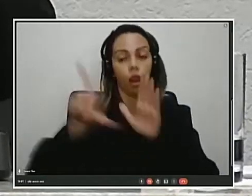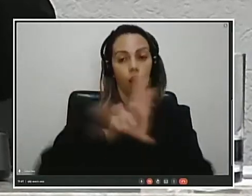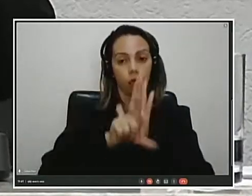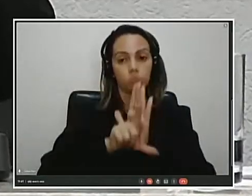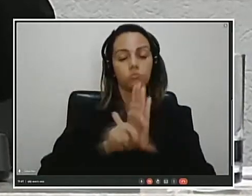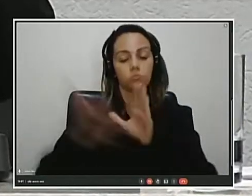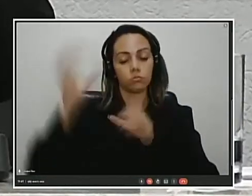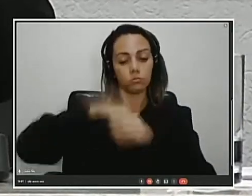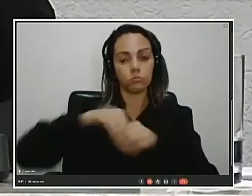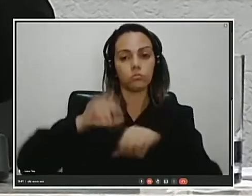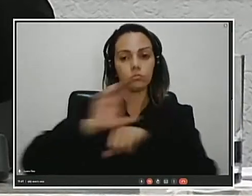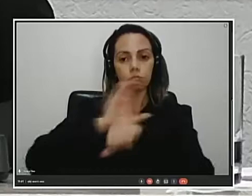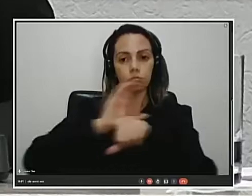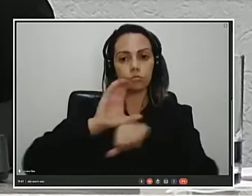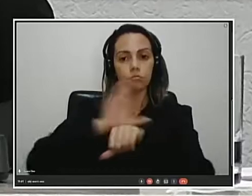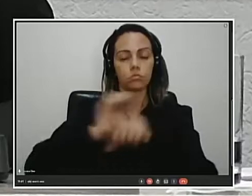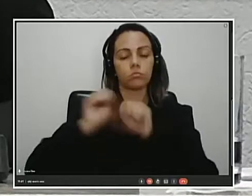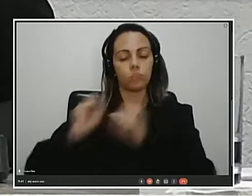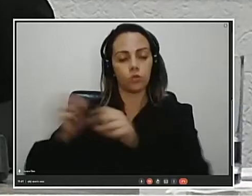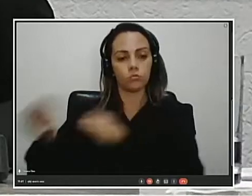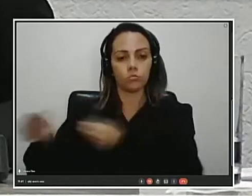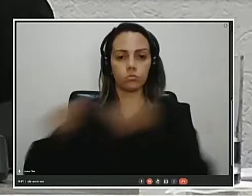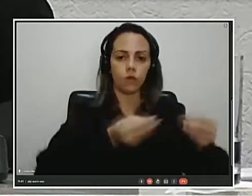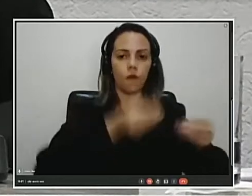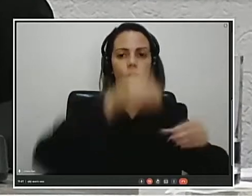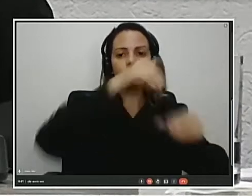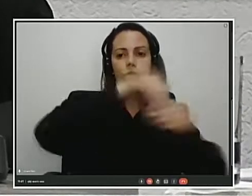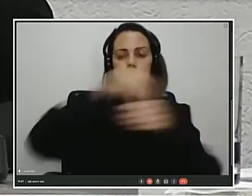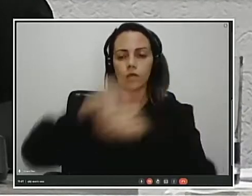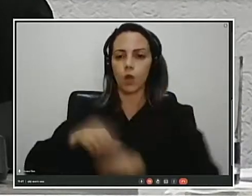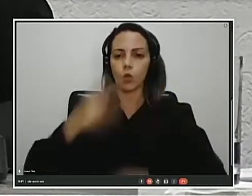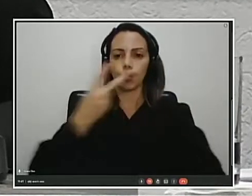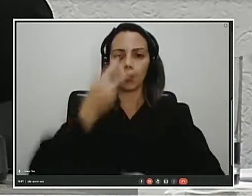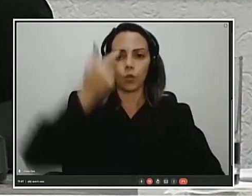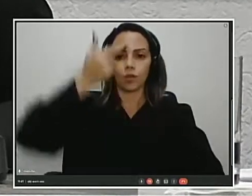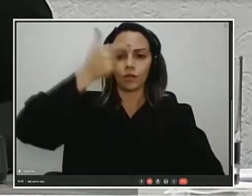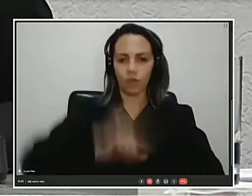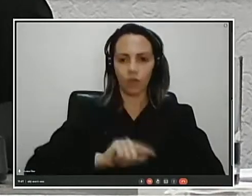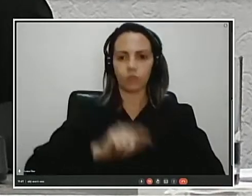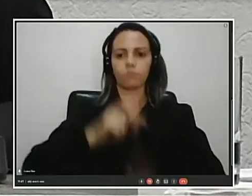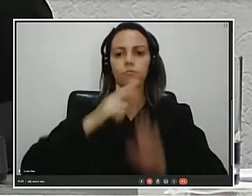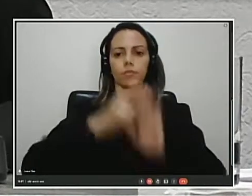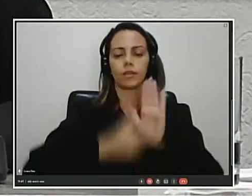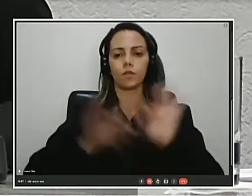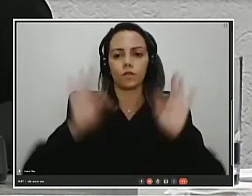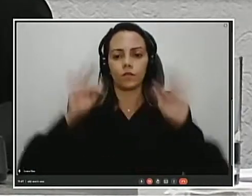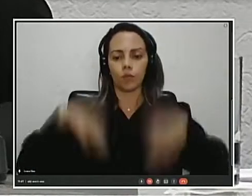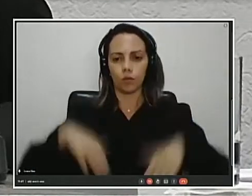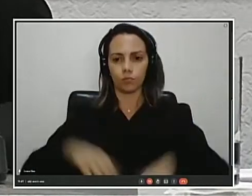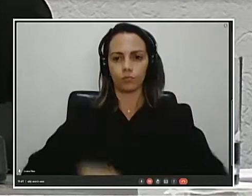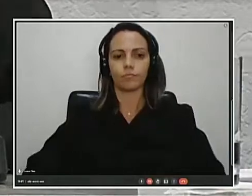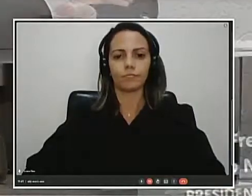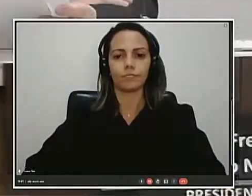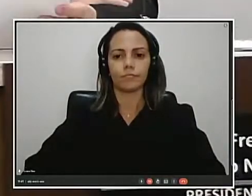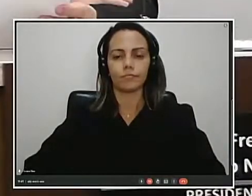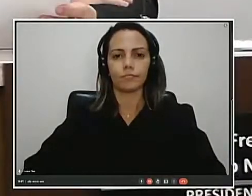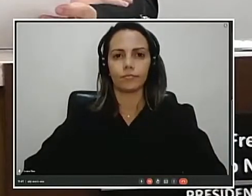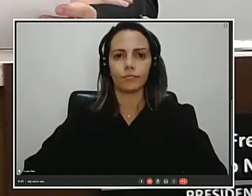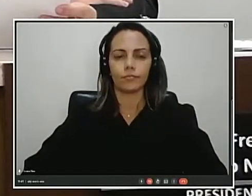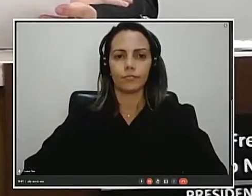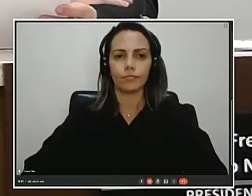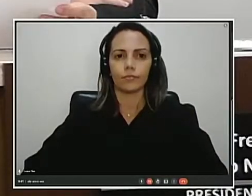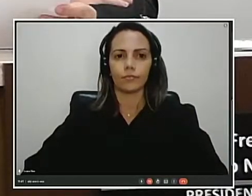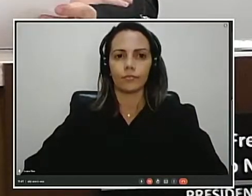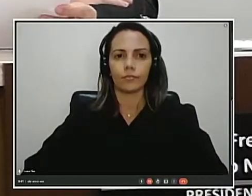constitucional, devendo mesmo seguir para a votação em 2 turnos com dispensa da redação final. É o parecer.